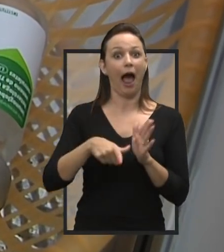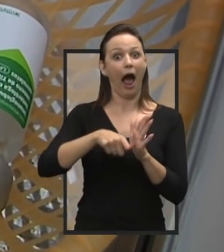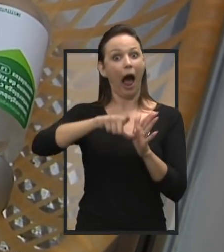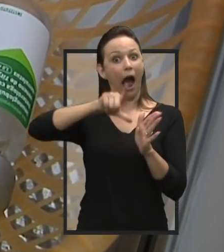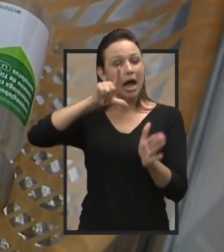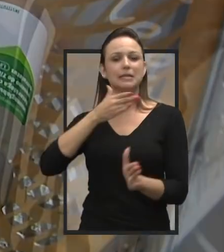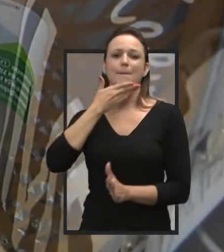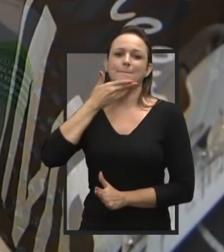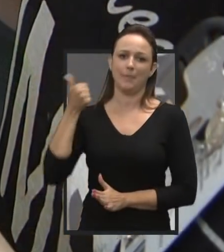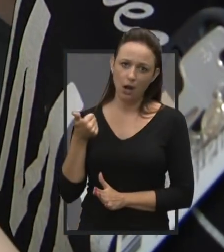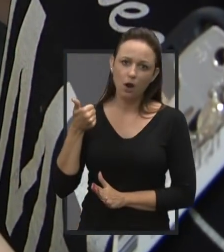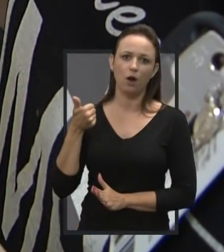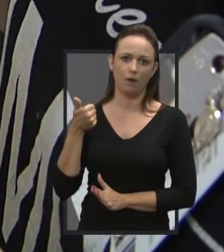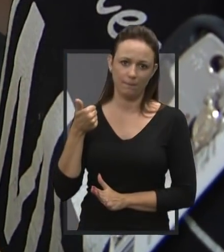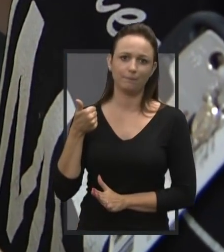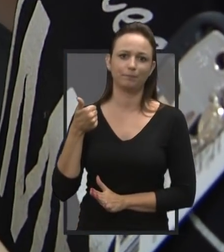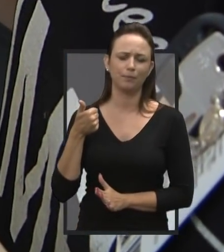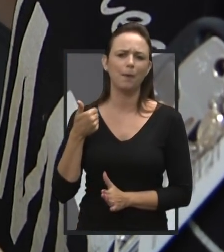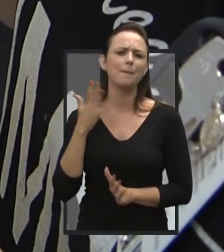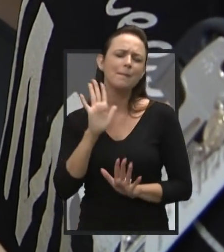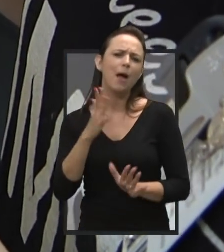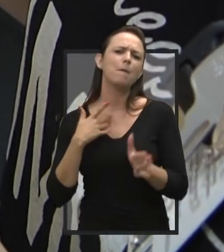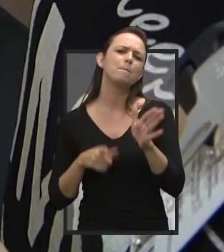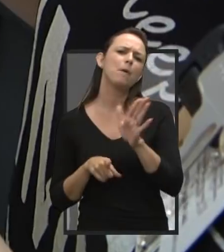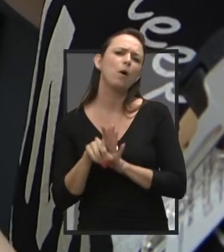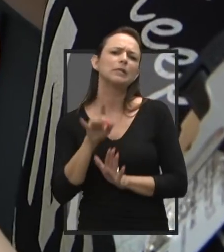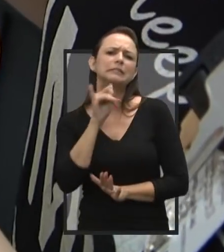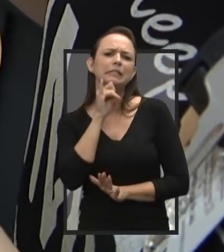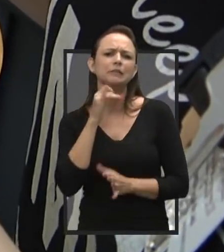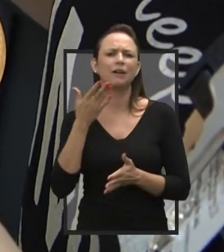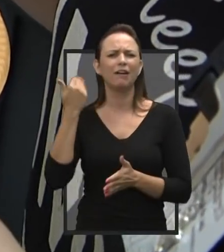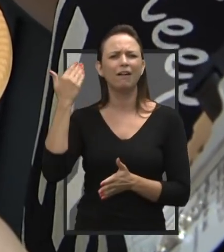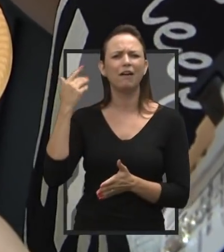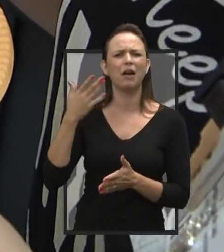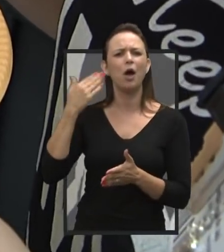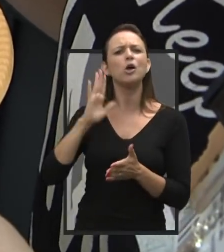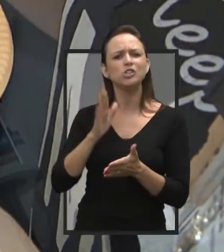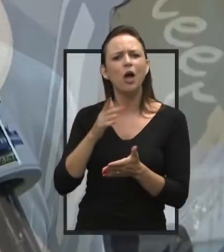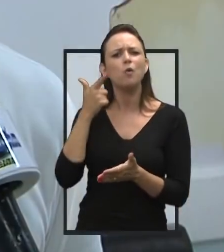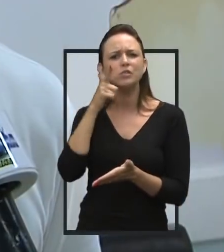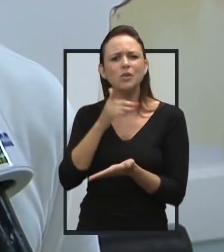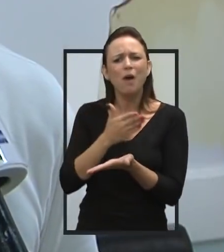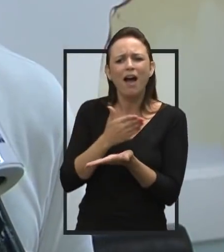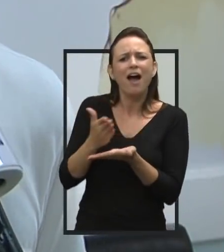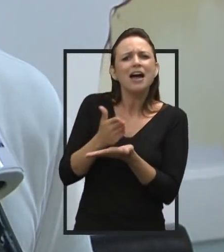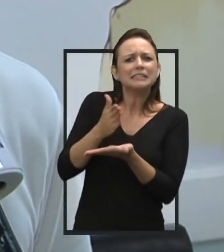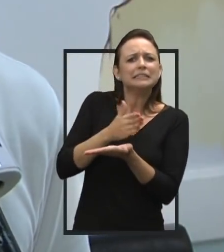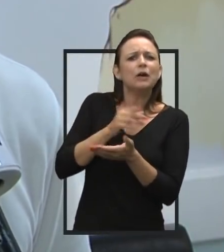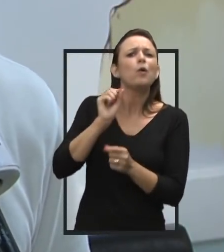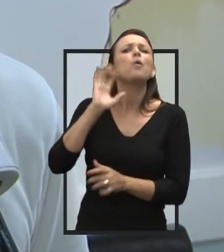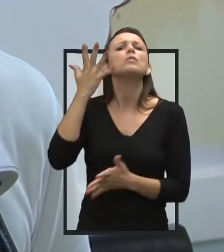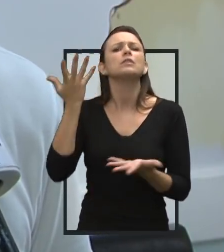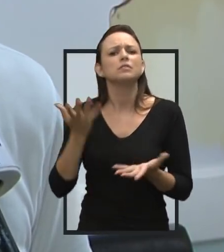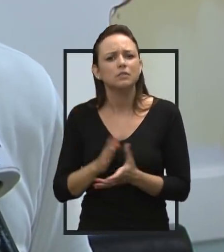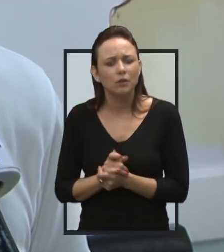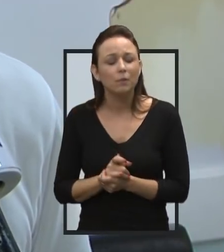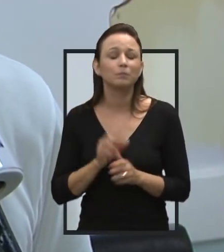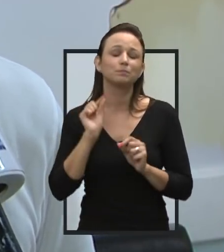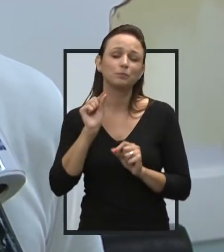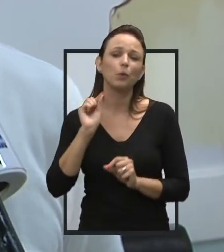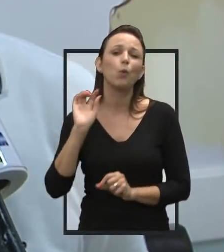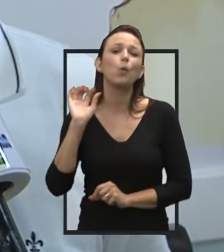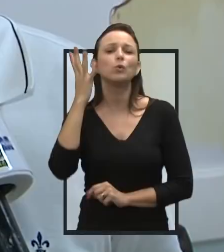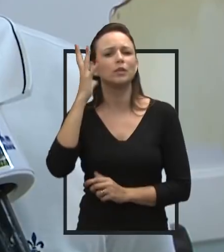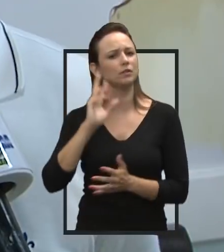precoce, melhor. Aí você vai perguntar, mas o último caso nós tivemos foi tão precoce, o que pode ter acontecido? Pode